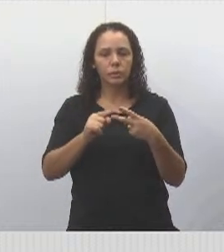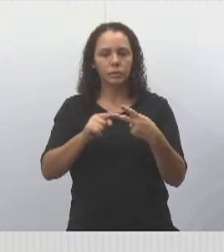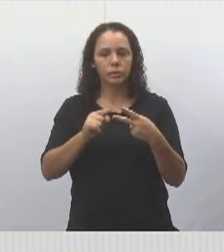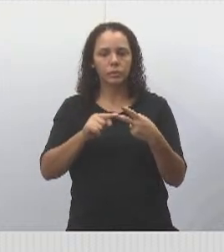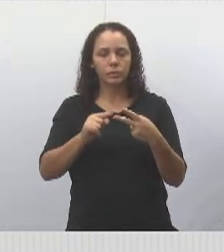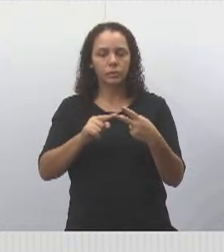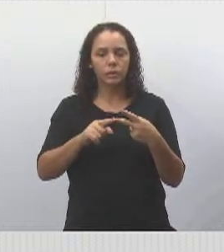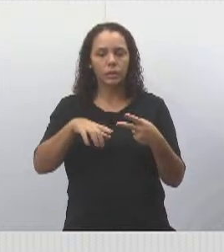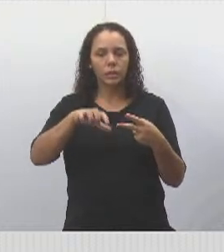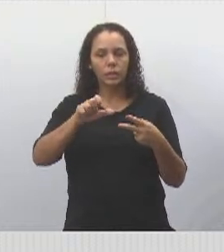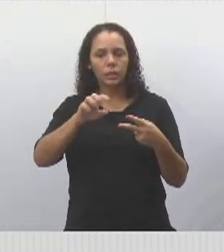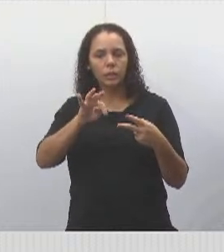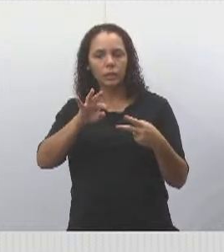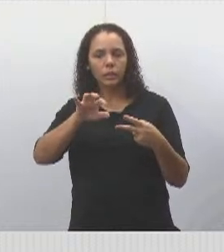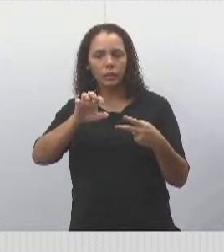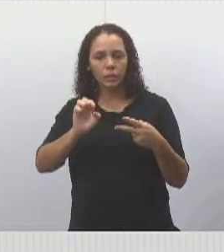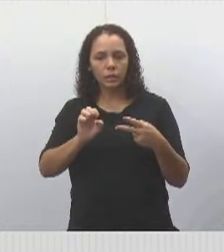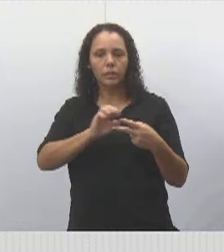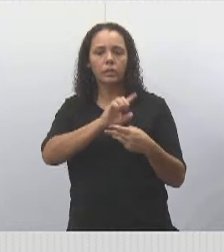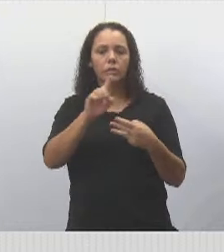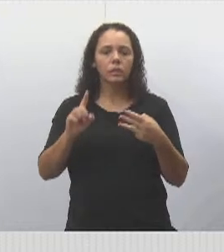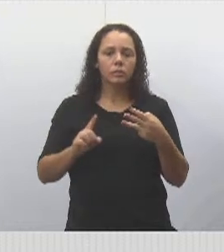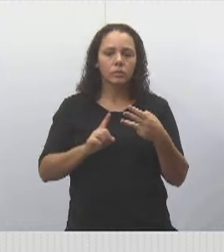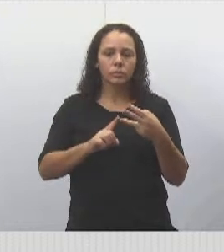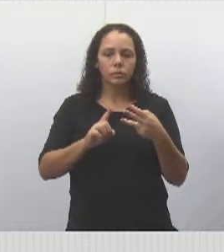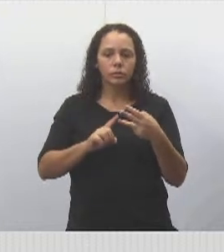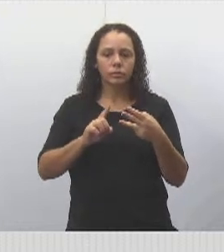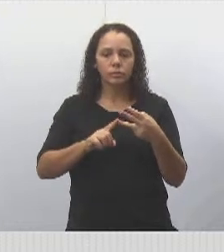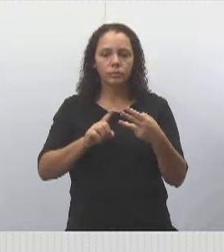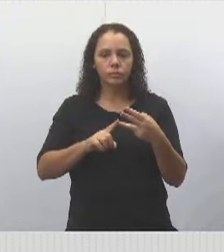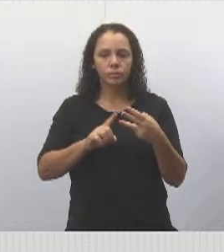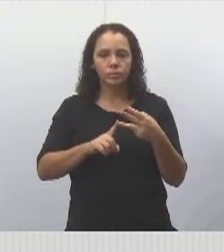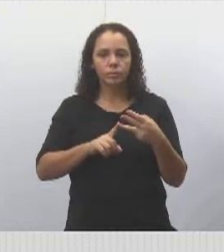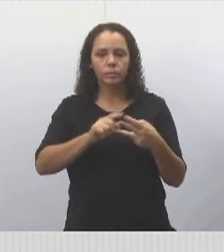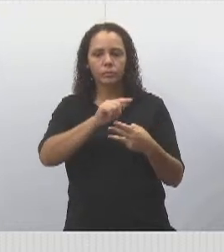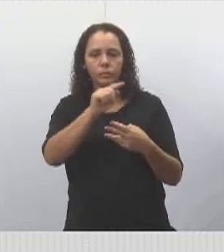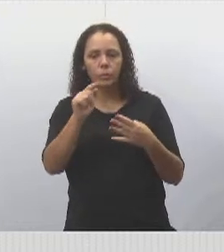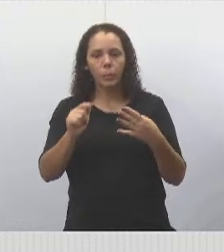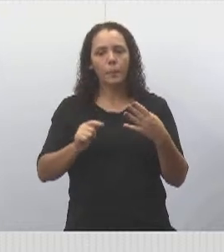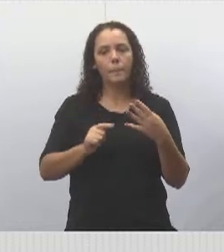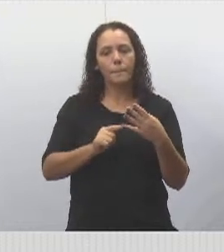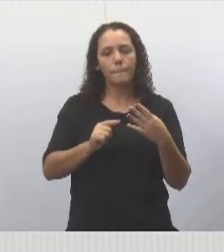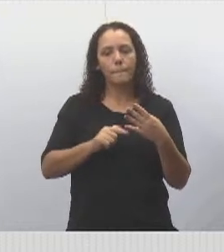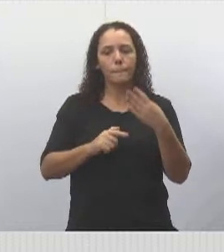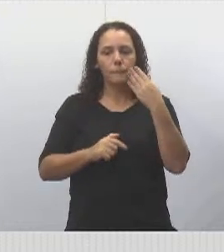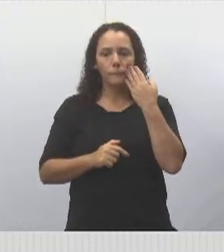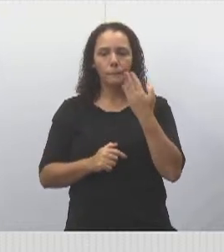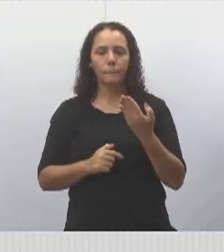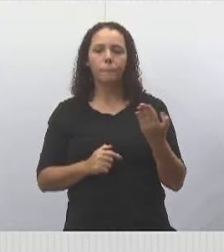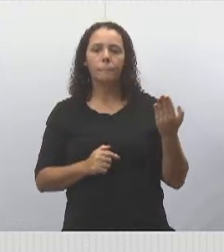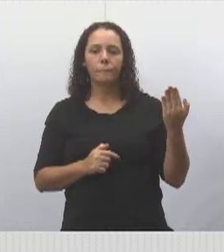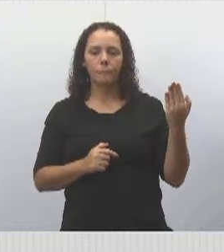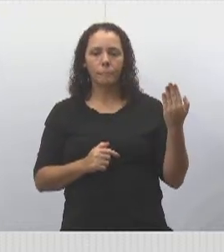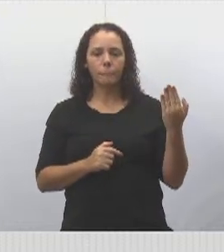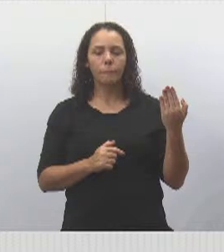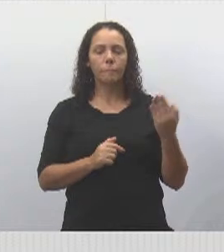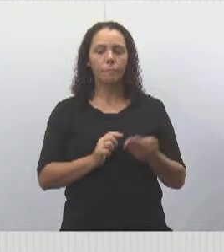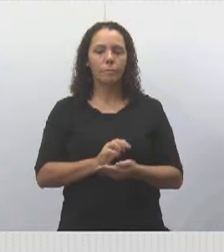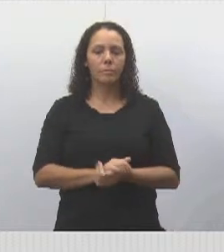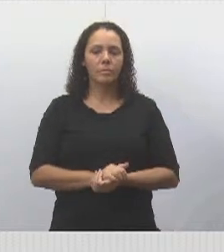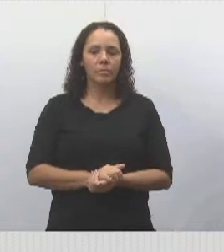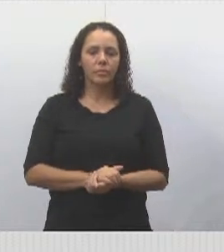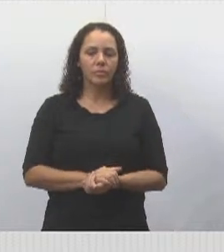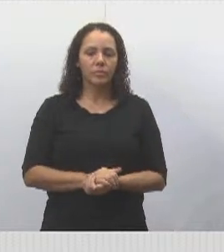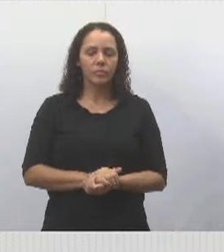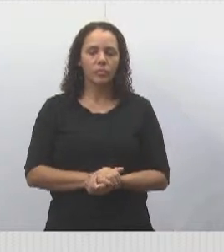projeto das redes da ET Cepinho Ressaca, o estudo da bacia do coletor da Rua Orlando Hardt e o sistema de esgotamento sanitário das ruas